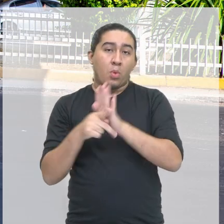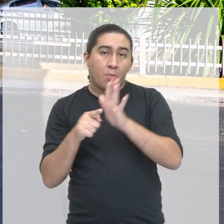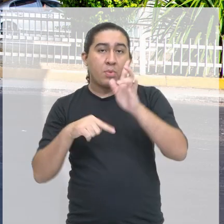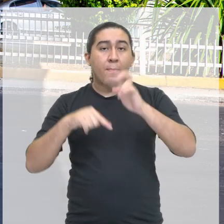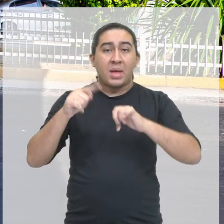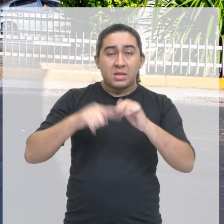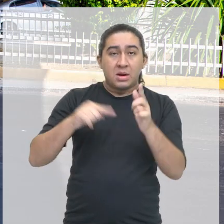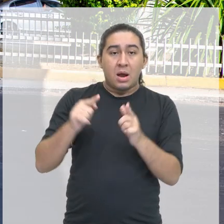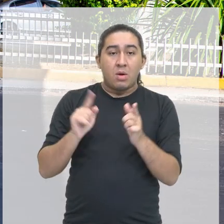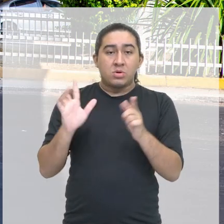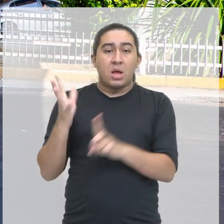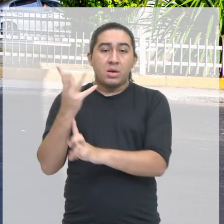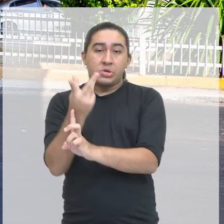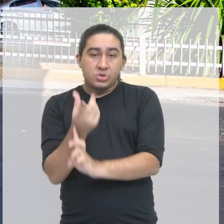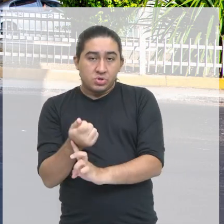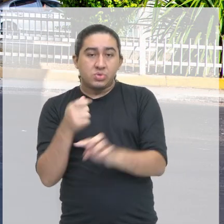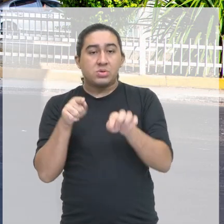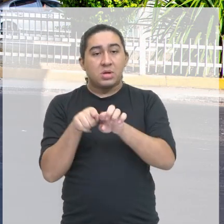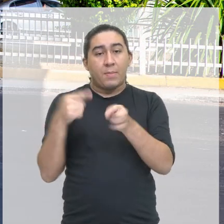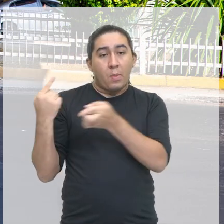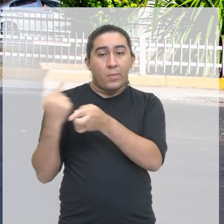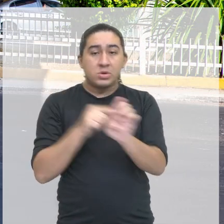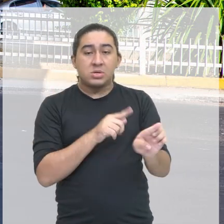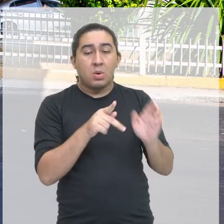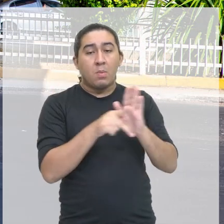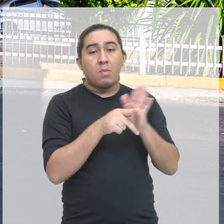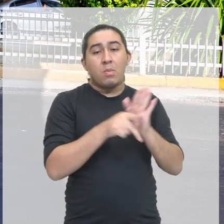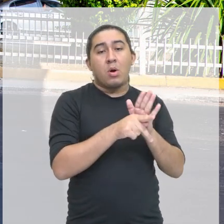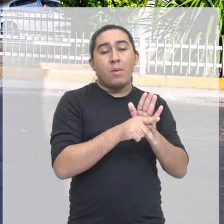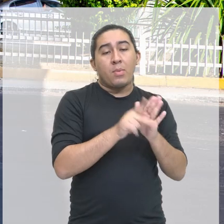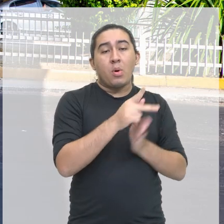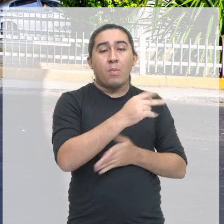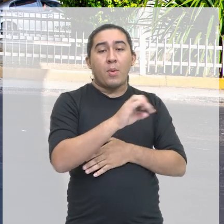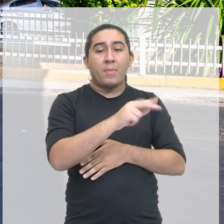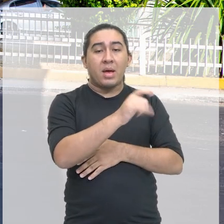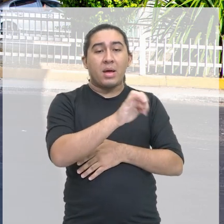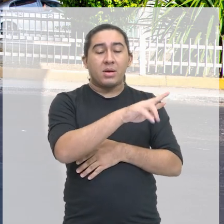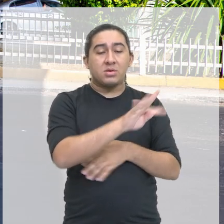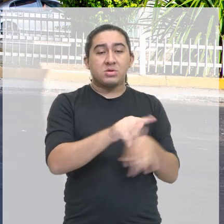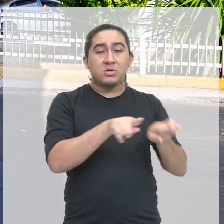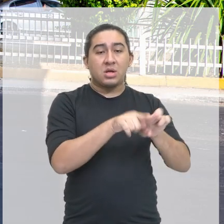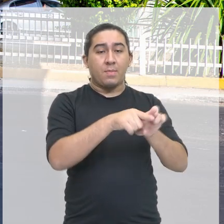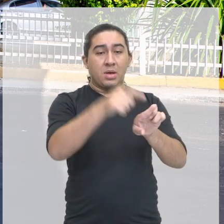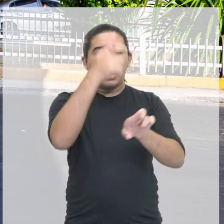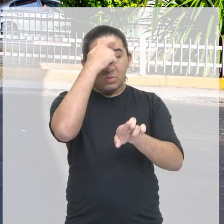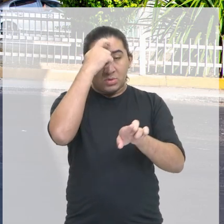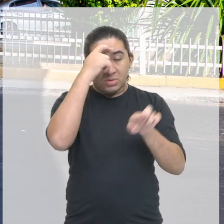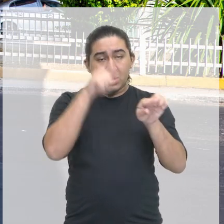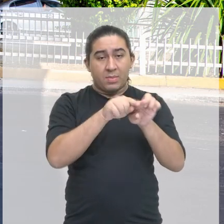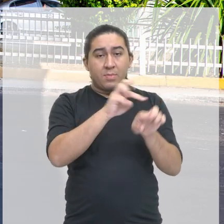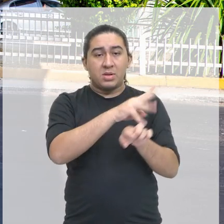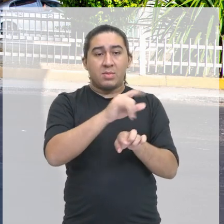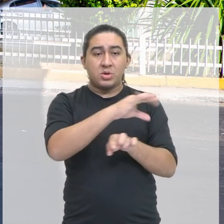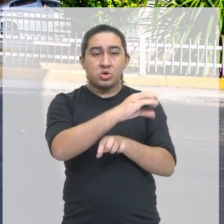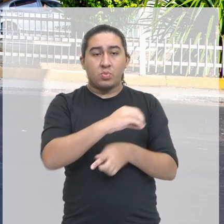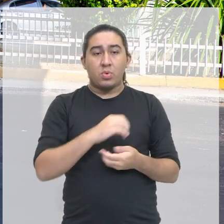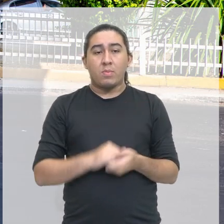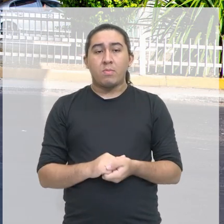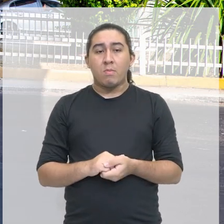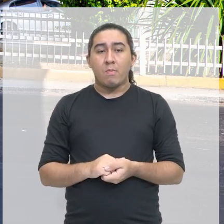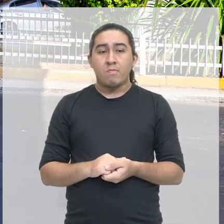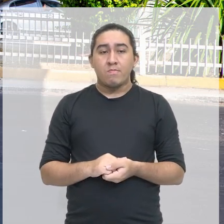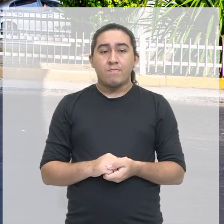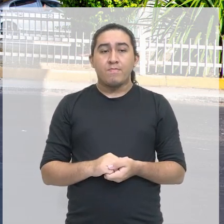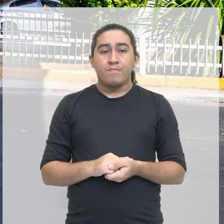ao modernismo, ao pop art, ao racionalismo científico e também o minimalismo. Olha só,